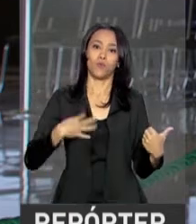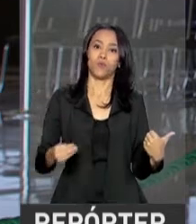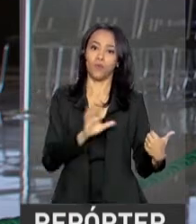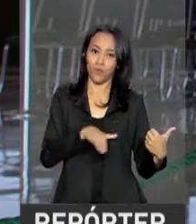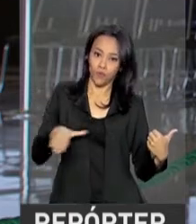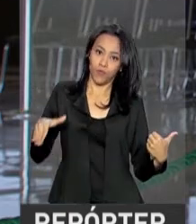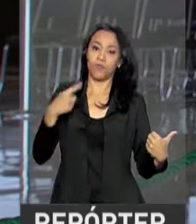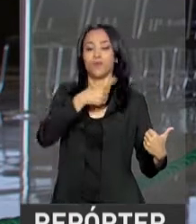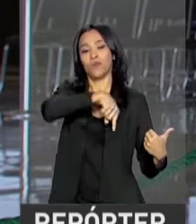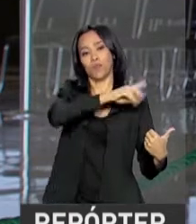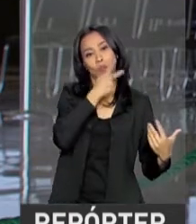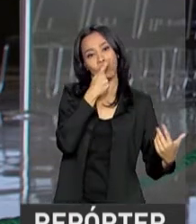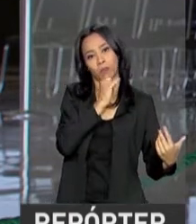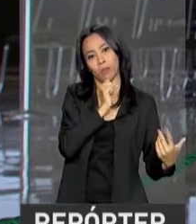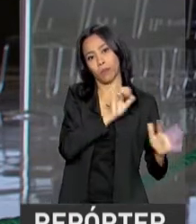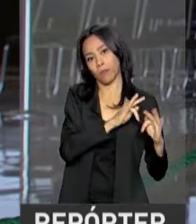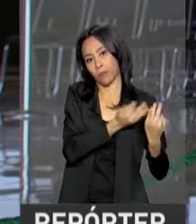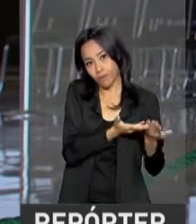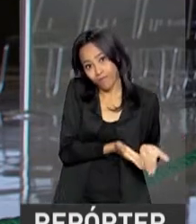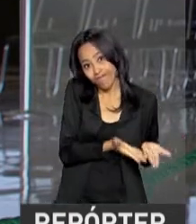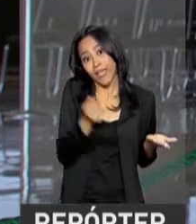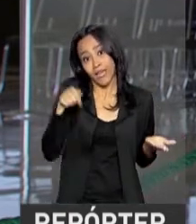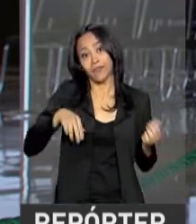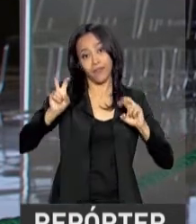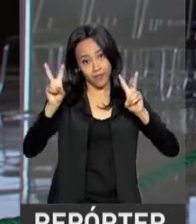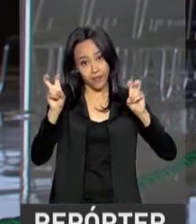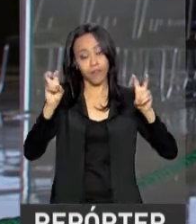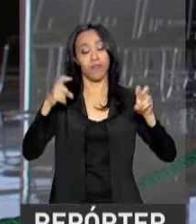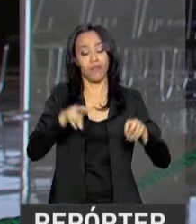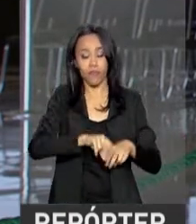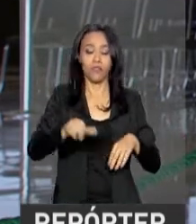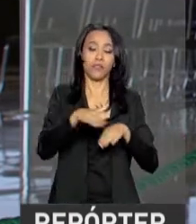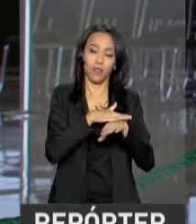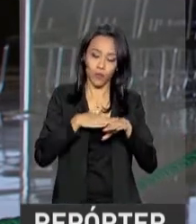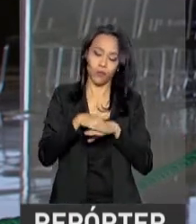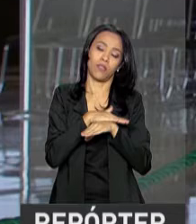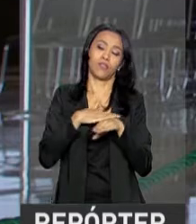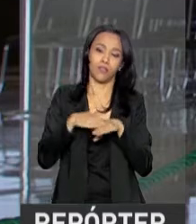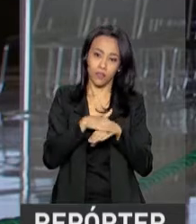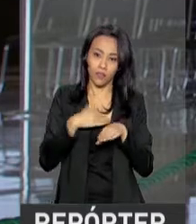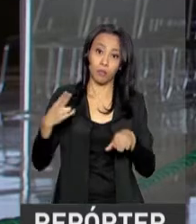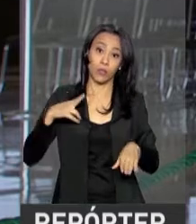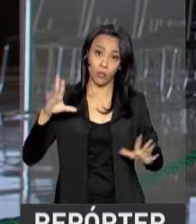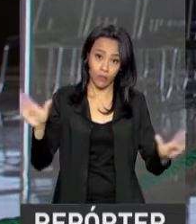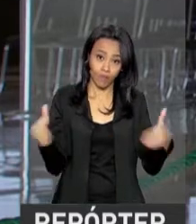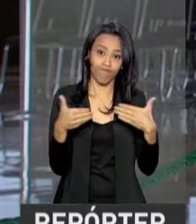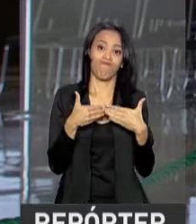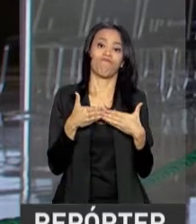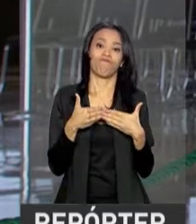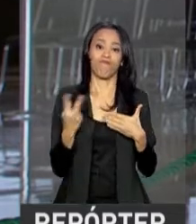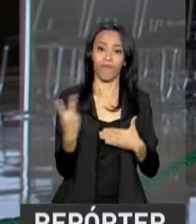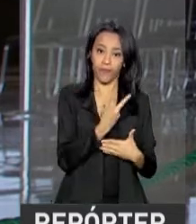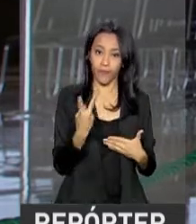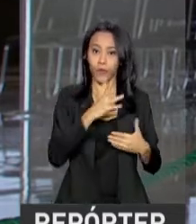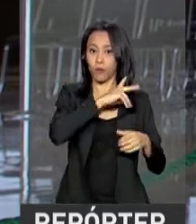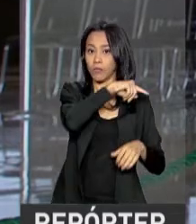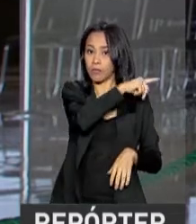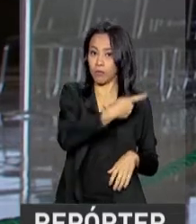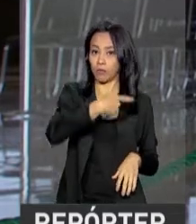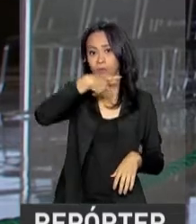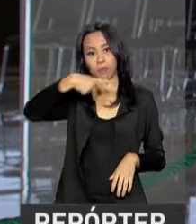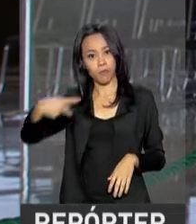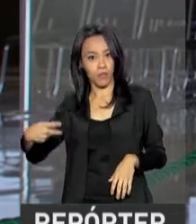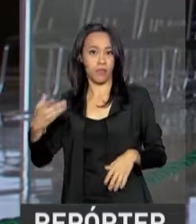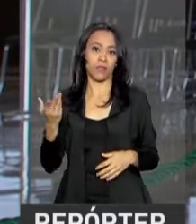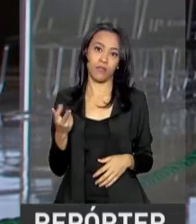confirmou que esse assunto vai ser vai entrar dentro da agenda da conversa uma conversa particular entre o presidente da república eo vice